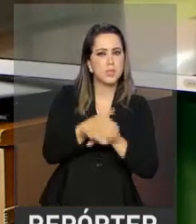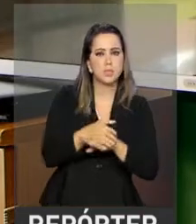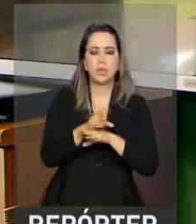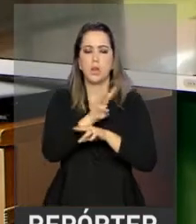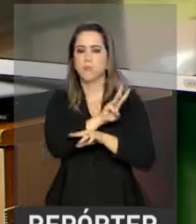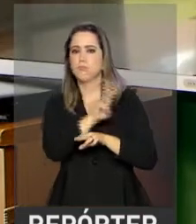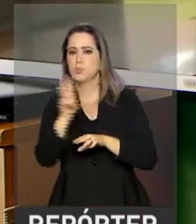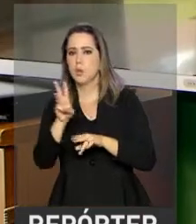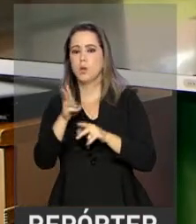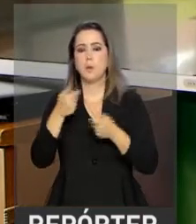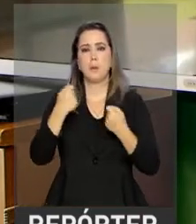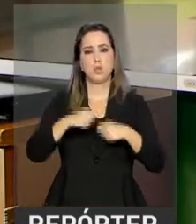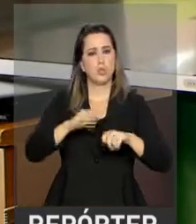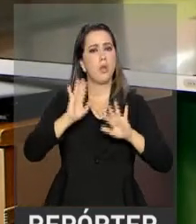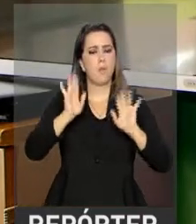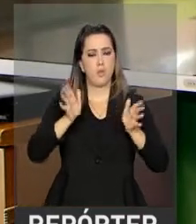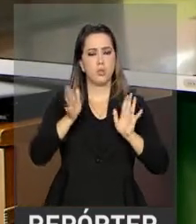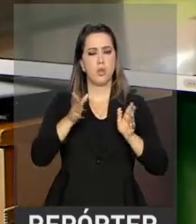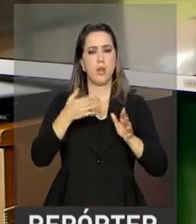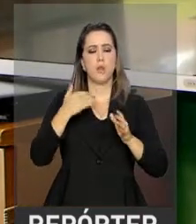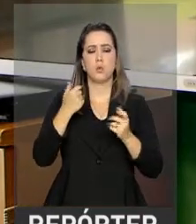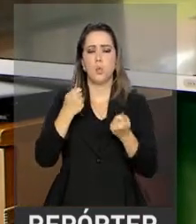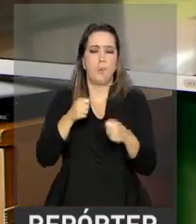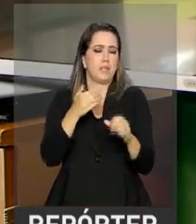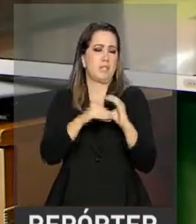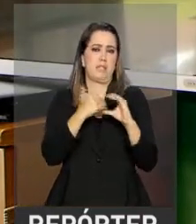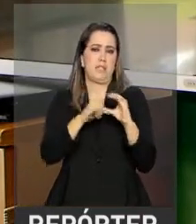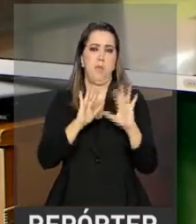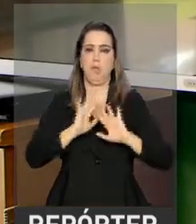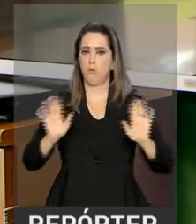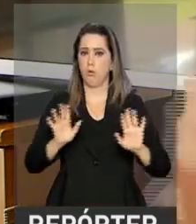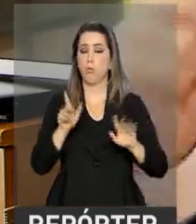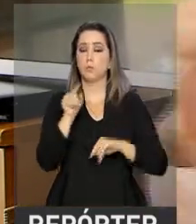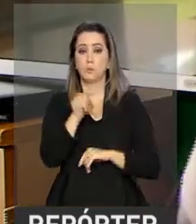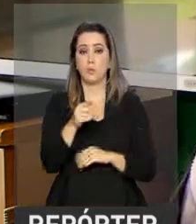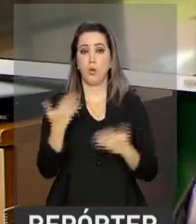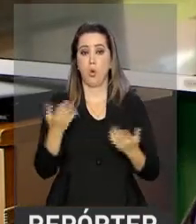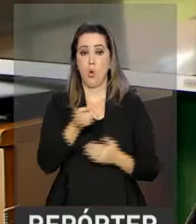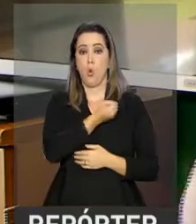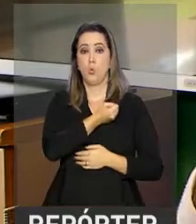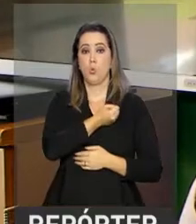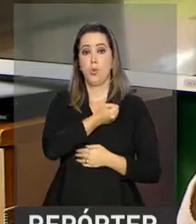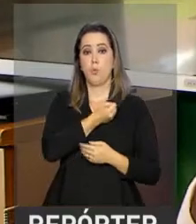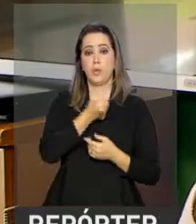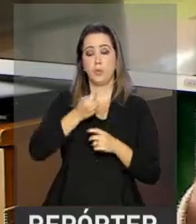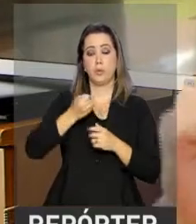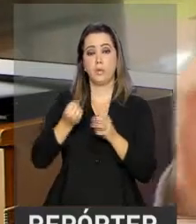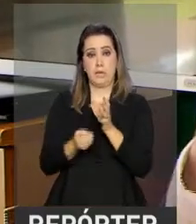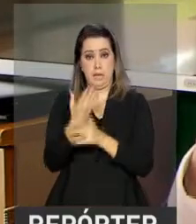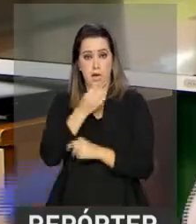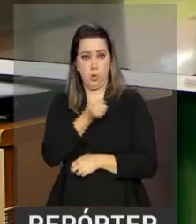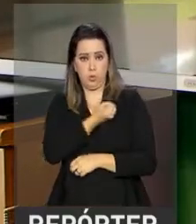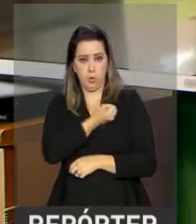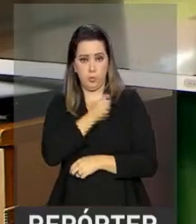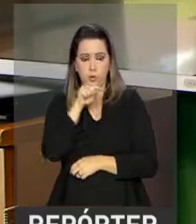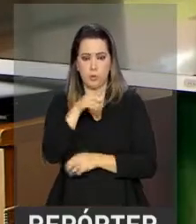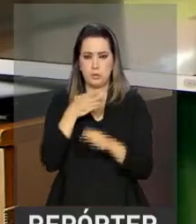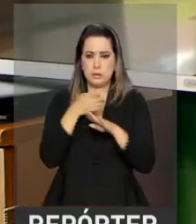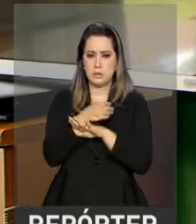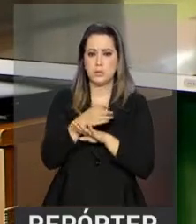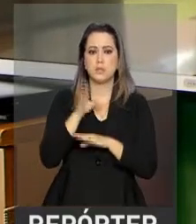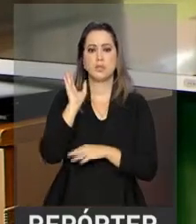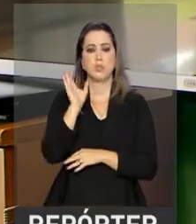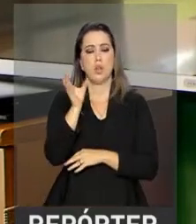site sem te a dependência do e mail dele com o número gerado naquele momento que ele já vai ter o acesso